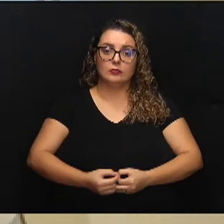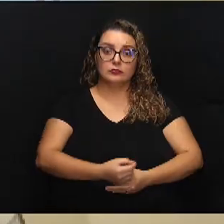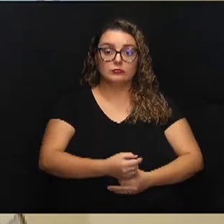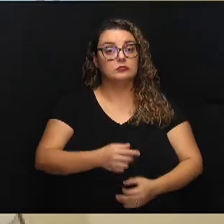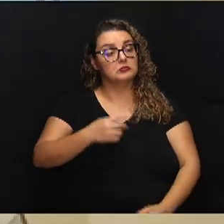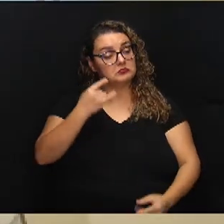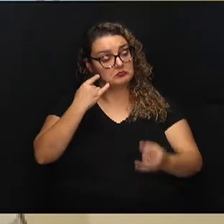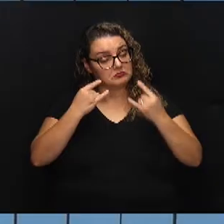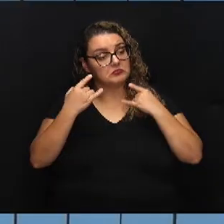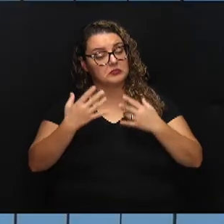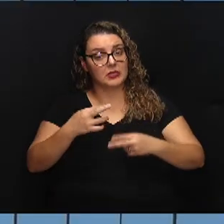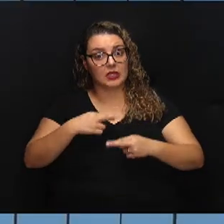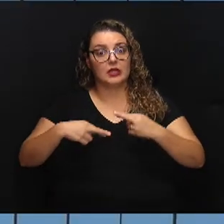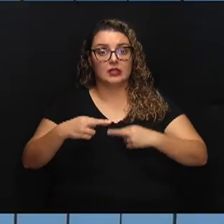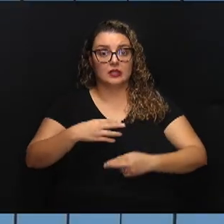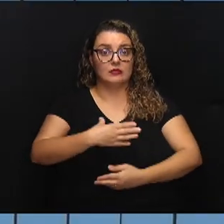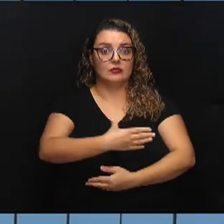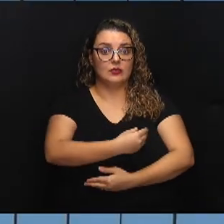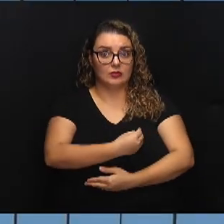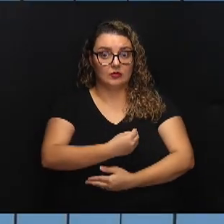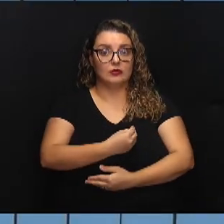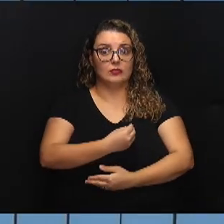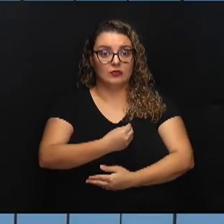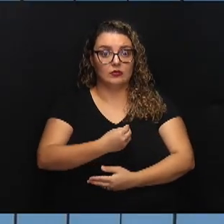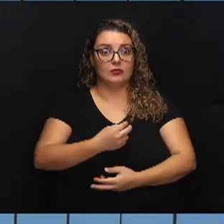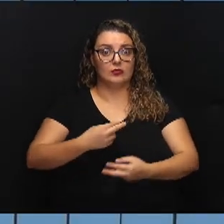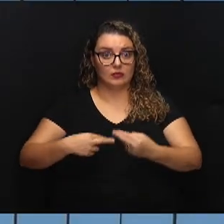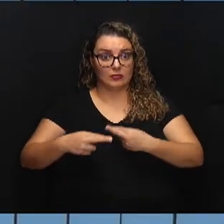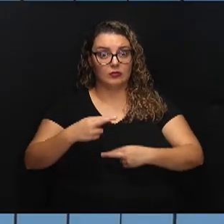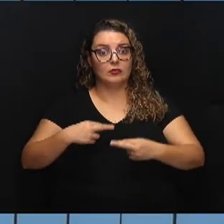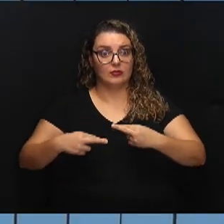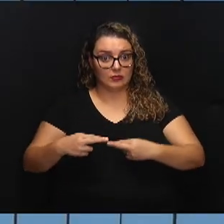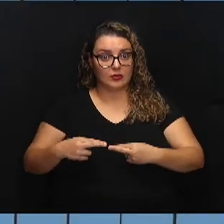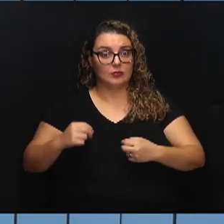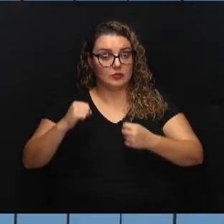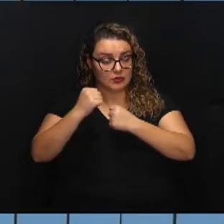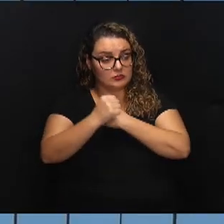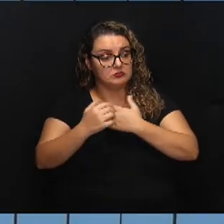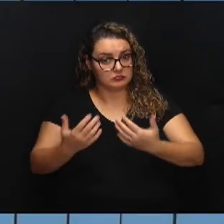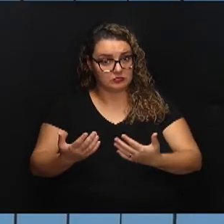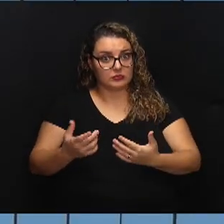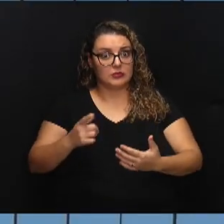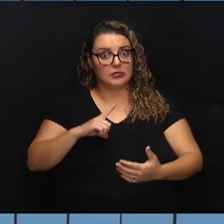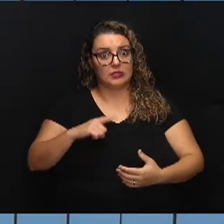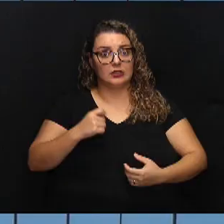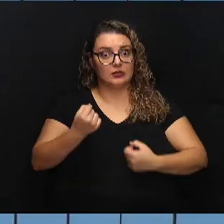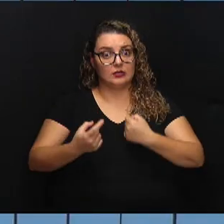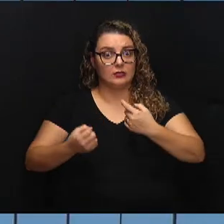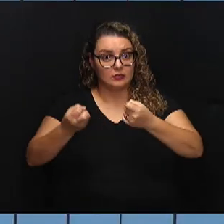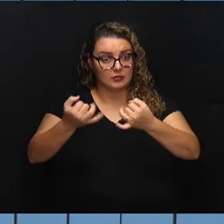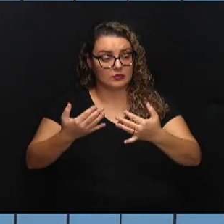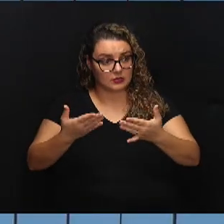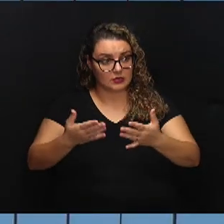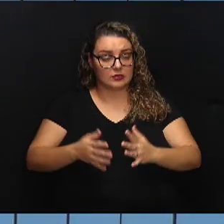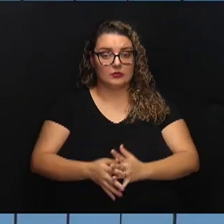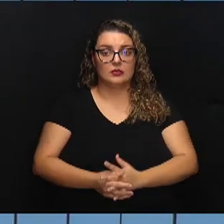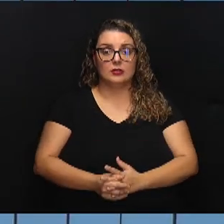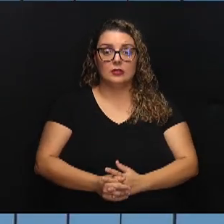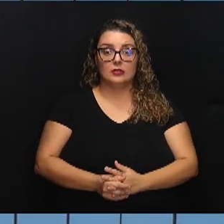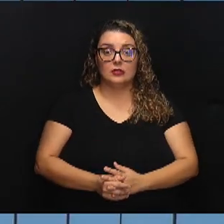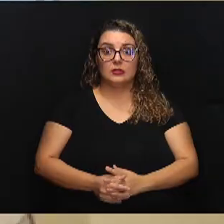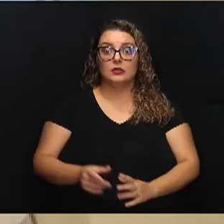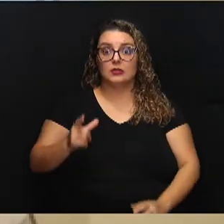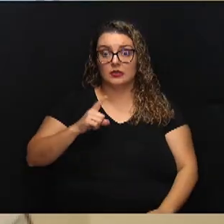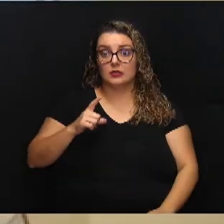Interessante, né, doutora, essa ligação da amamentação com esse fator de proteção, né? Tem alguma explicação para isso? tem